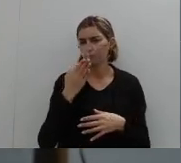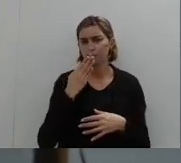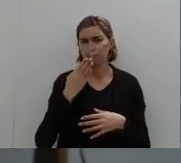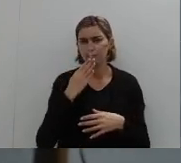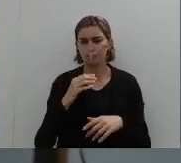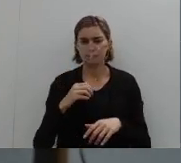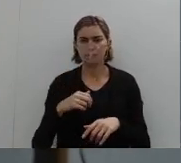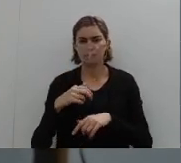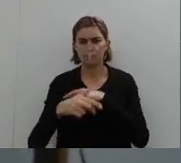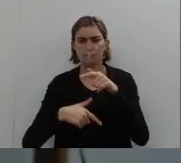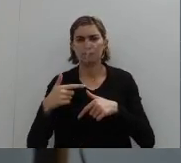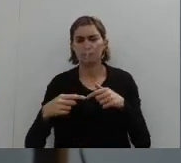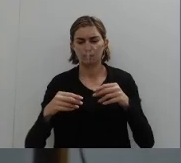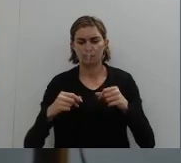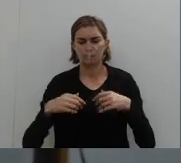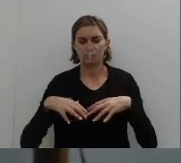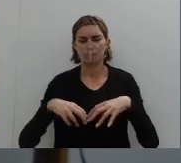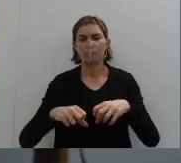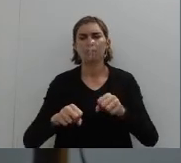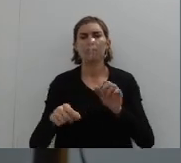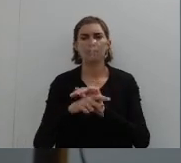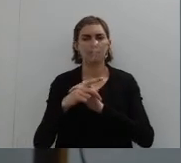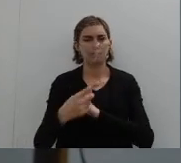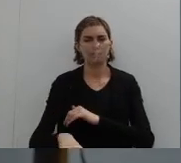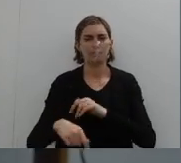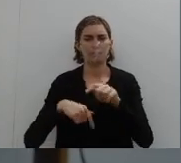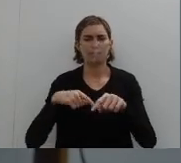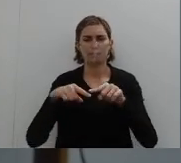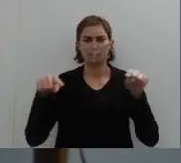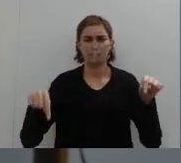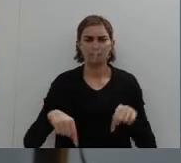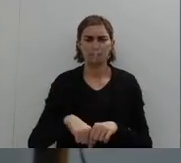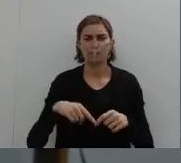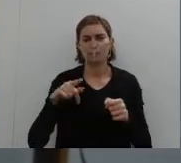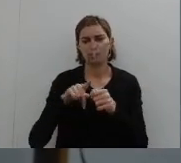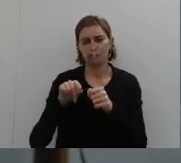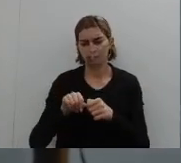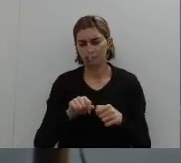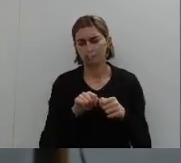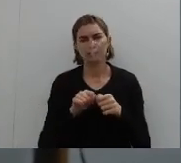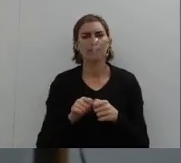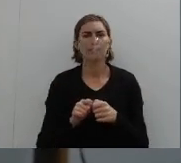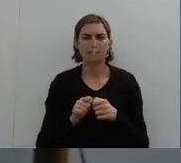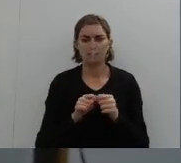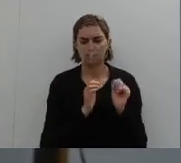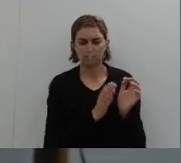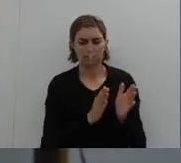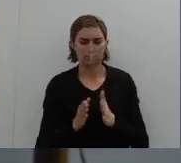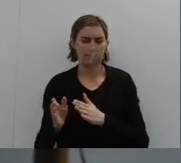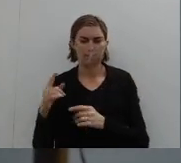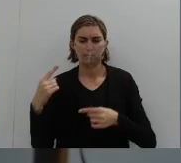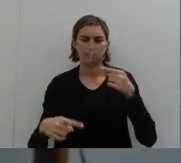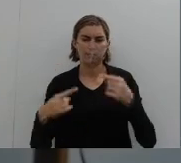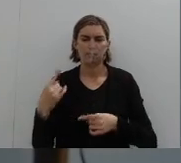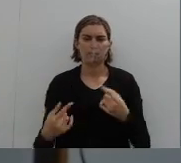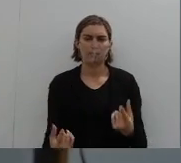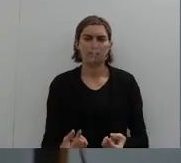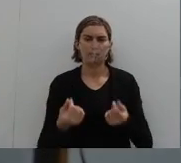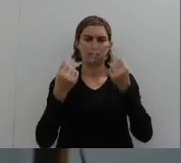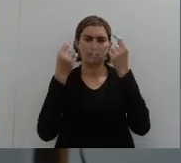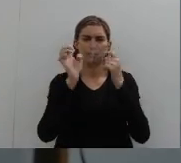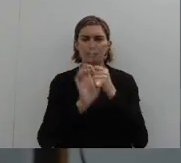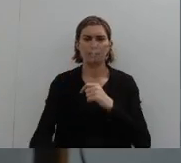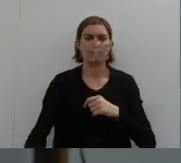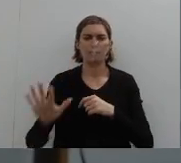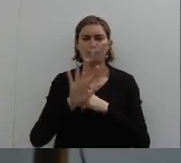trabalhavam na terra e a terra pertencia a quem estava trabalhando, a quem estava produzindo. a organização política e econômica dos